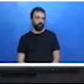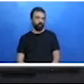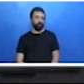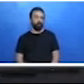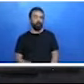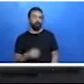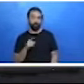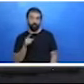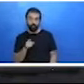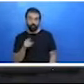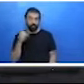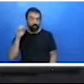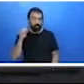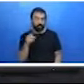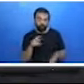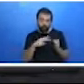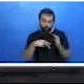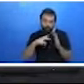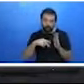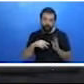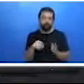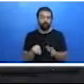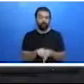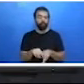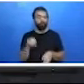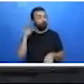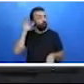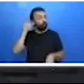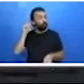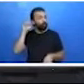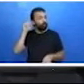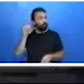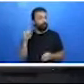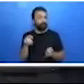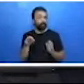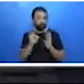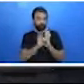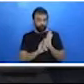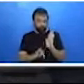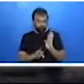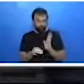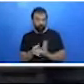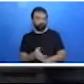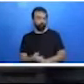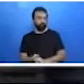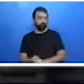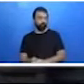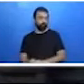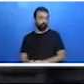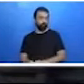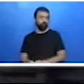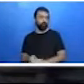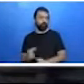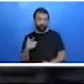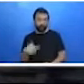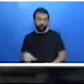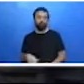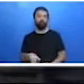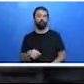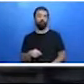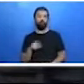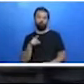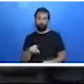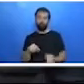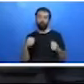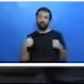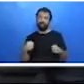Vocês já leram e já ouviram os textos da unidade 12 e 13? Vou falar de novo, gente. Quem não fez,